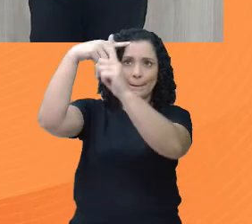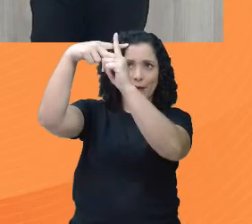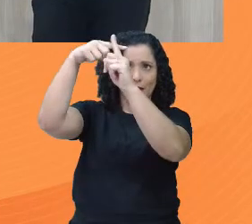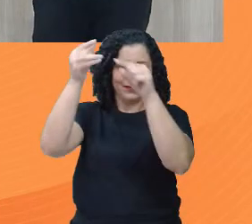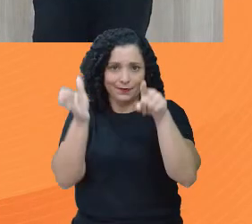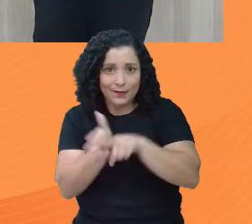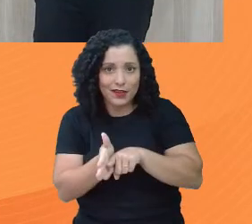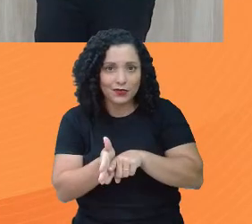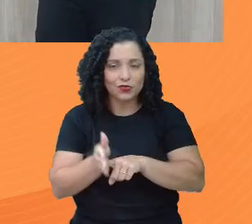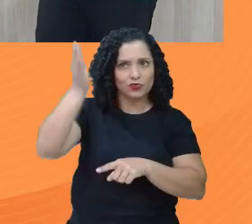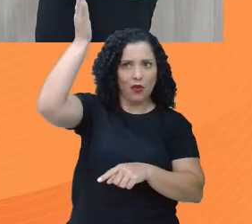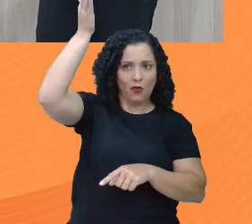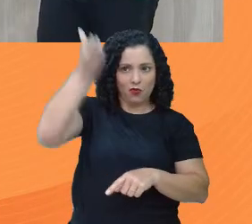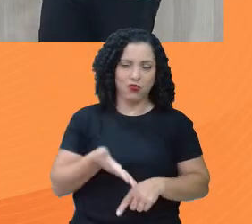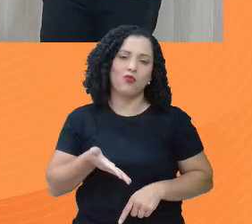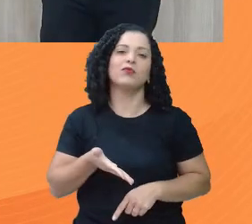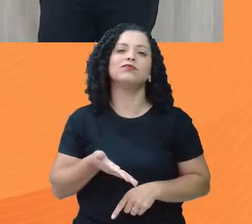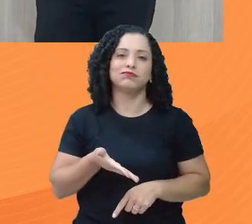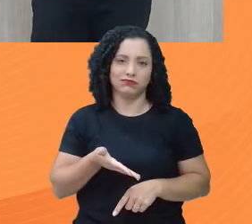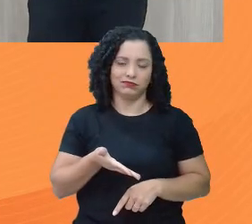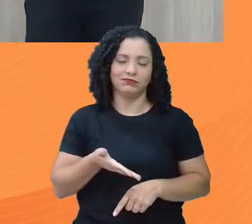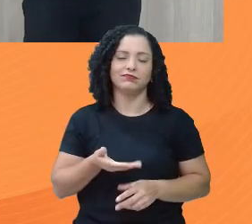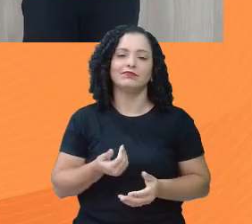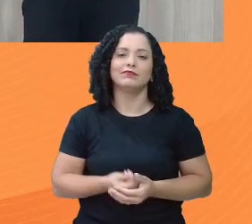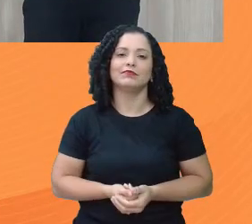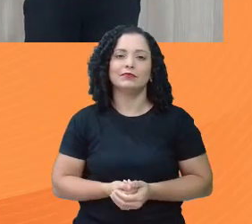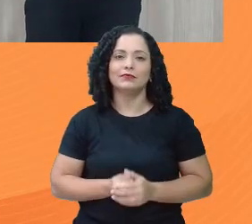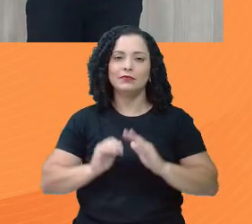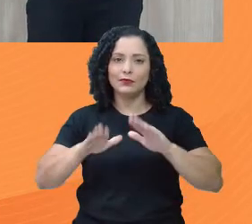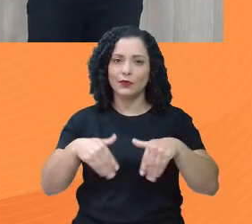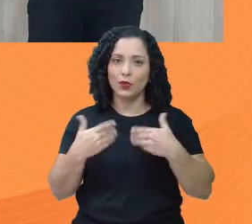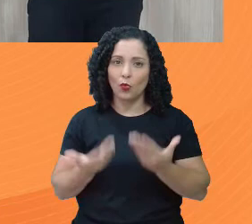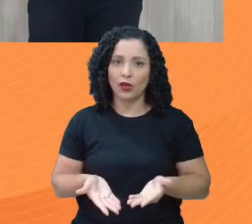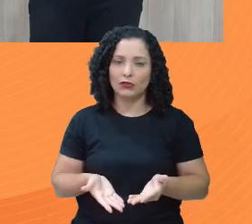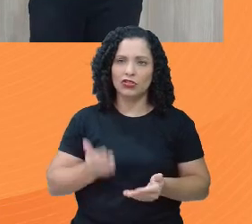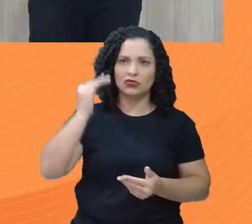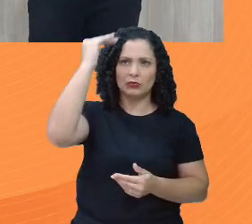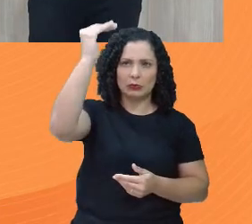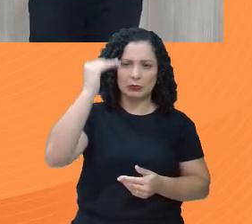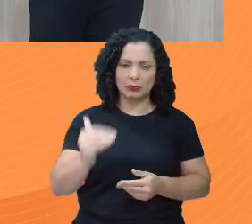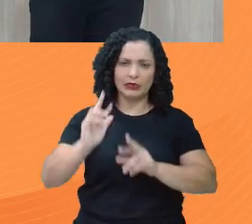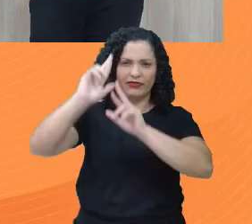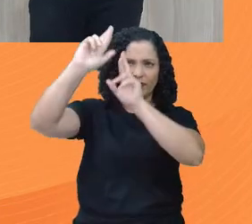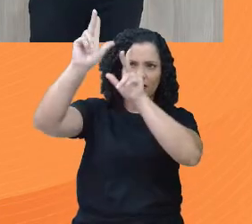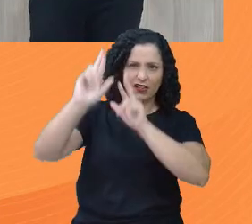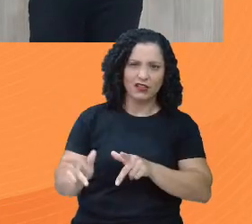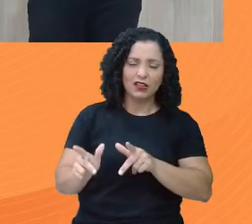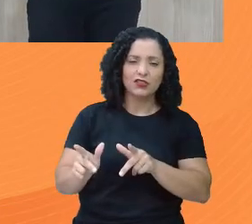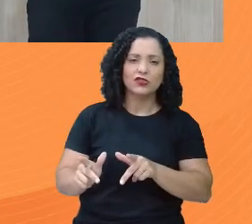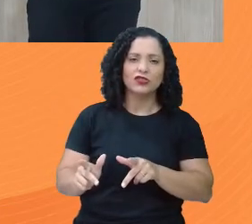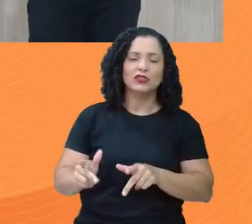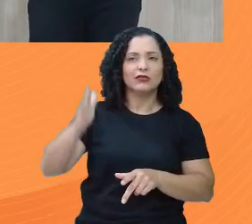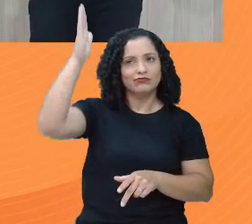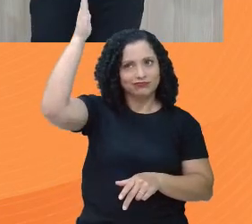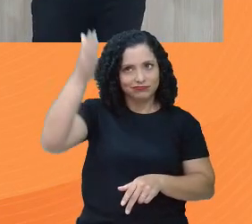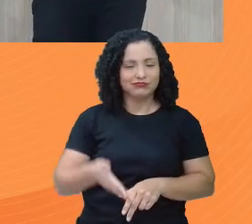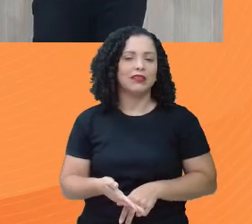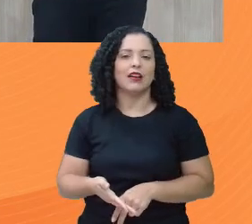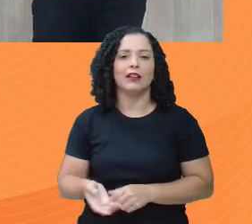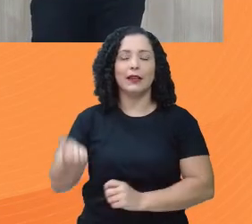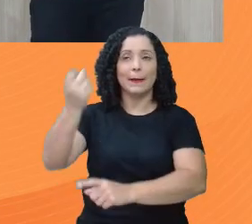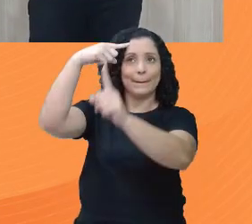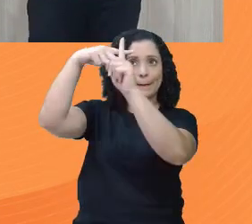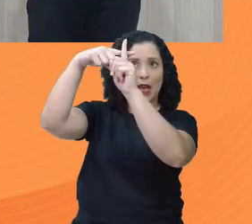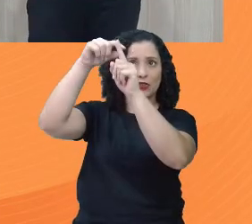que os monômios que são simétricos, eles são eliminados, tá? Então, eu tinha lá, ó, mais w